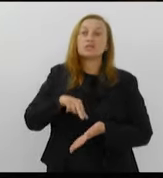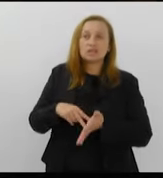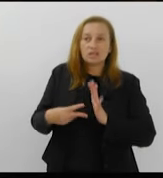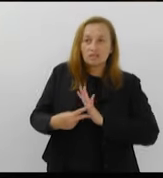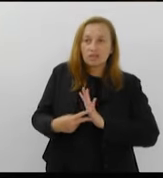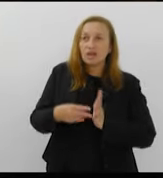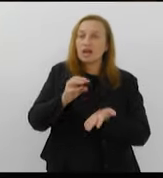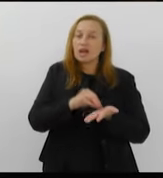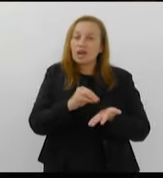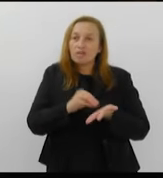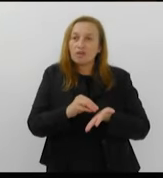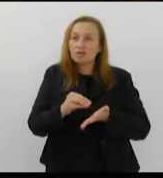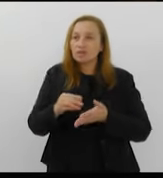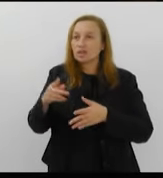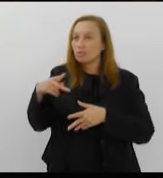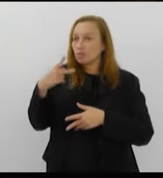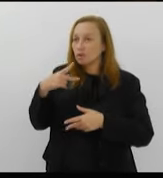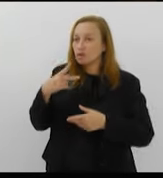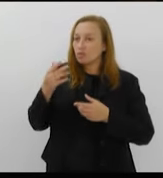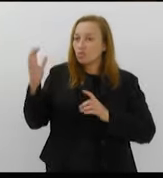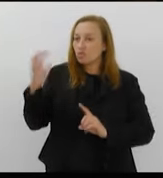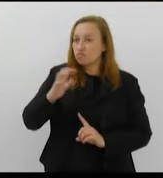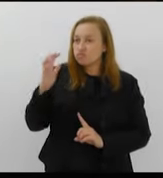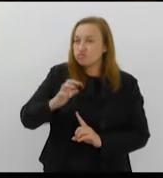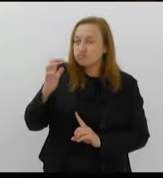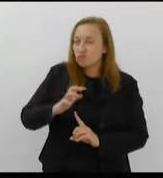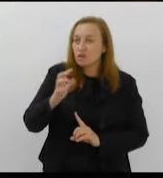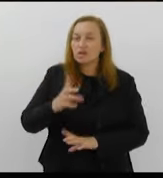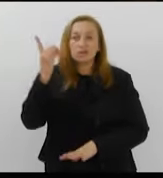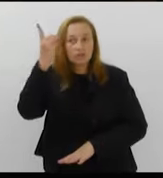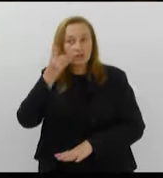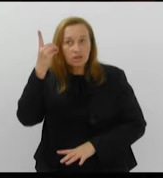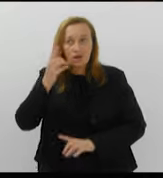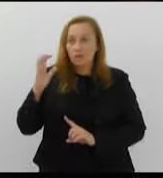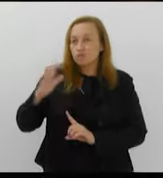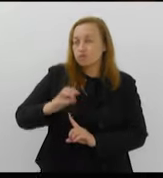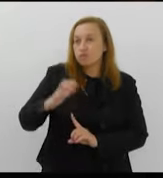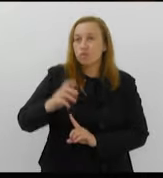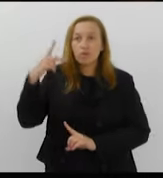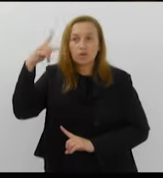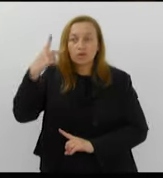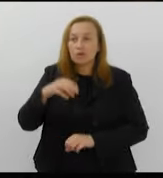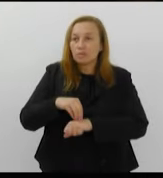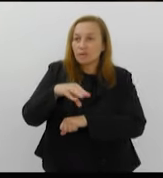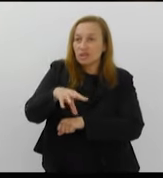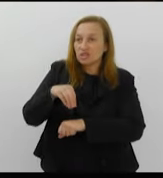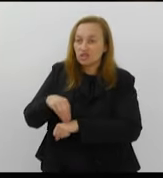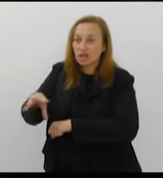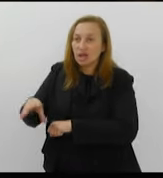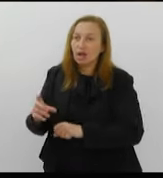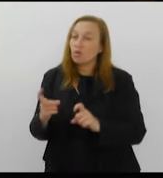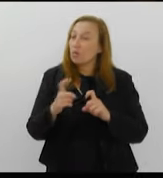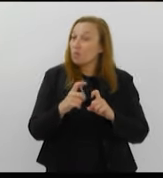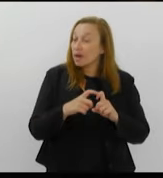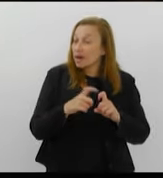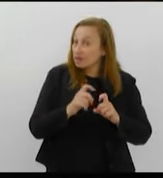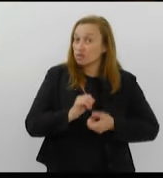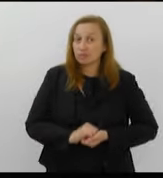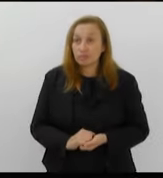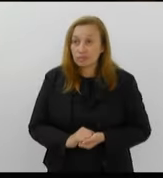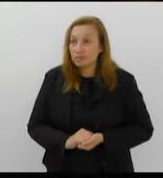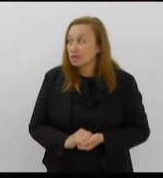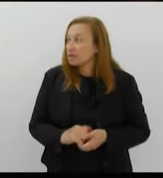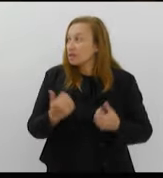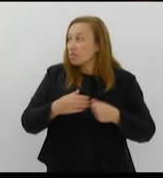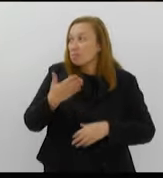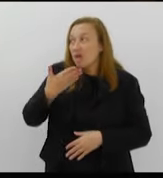volta da politicagem, da pressão do deputado, da pressão do vereador para indicar o médico que deveria ser o